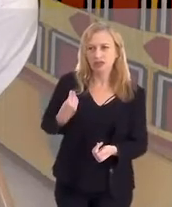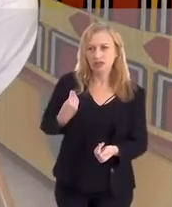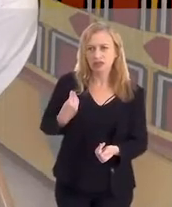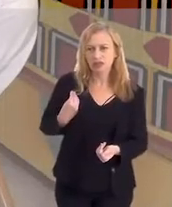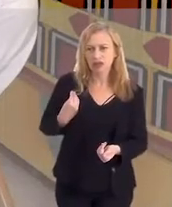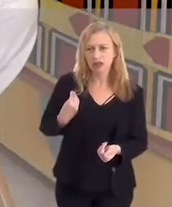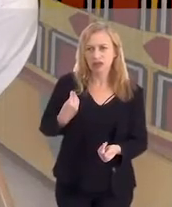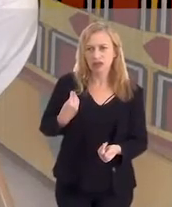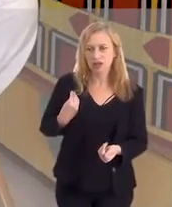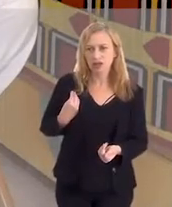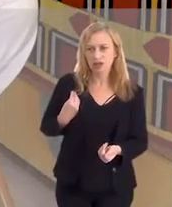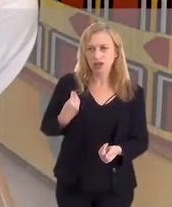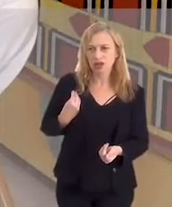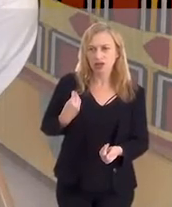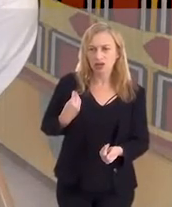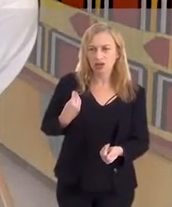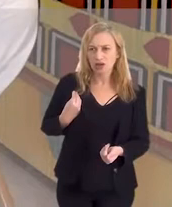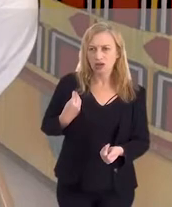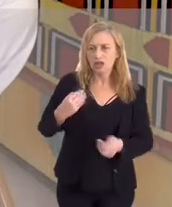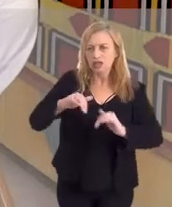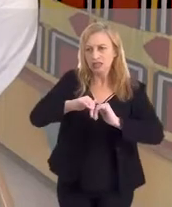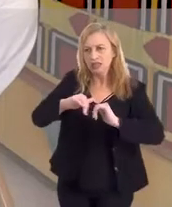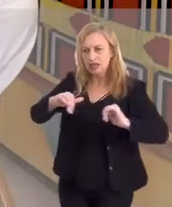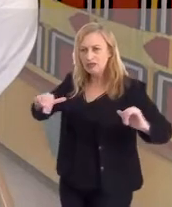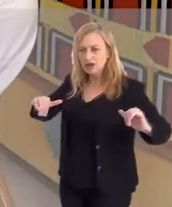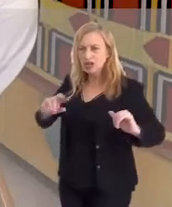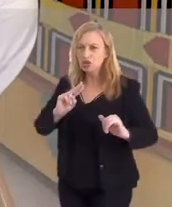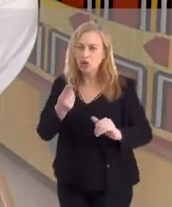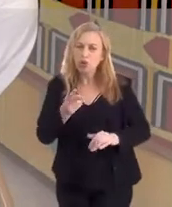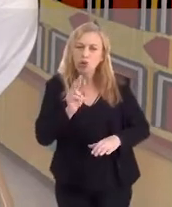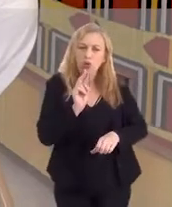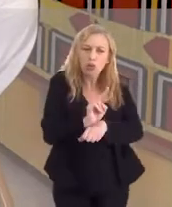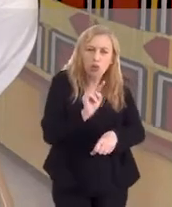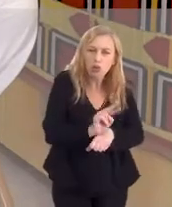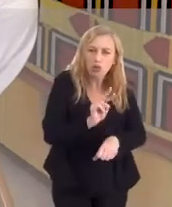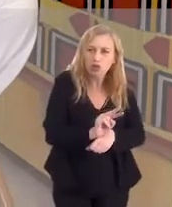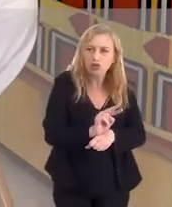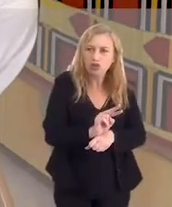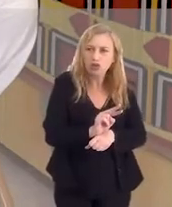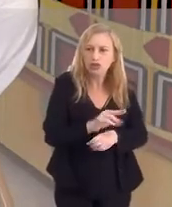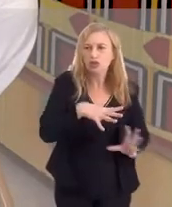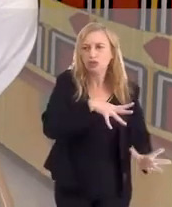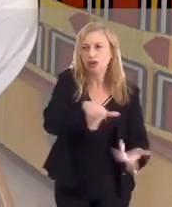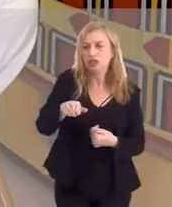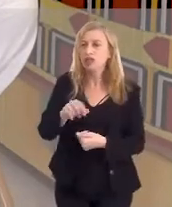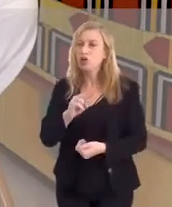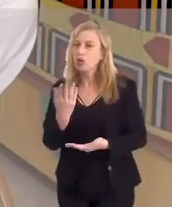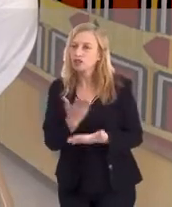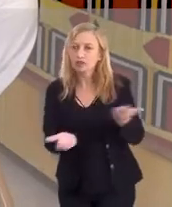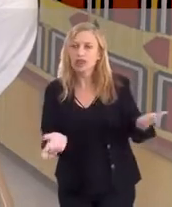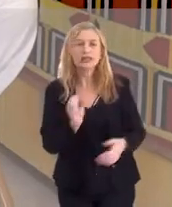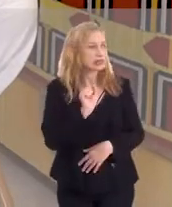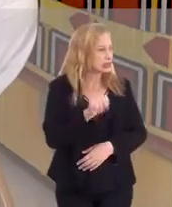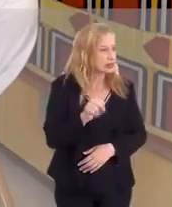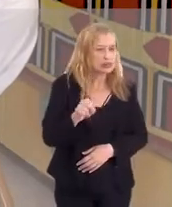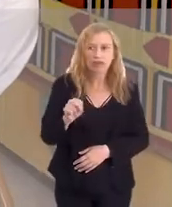se afasta, toma conta do planeta ou de vez a gente perde, é isso? Sim, sim,